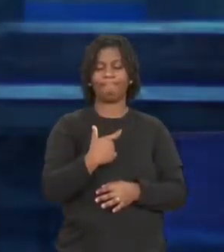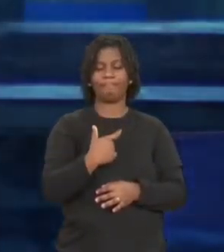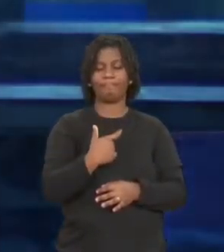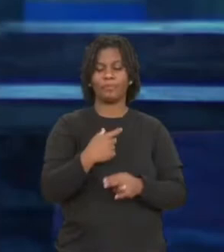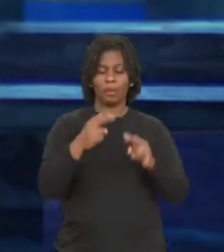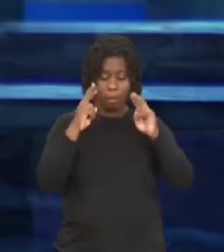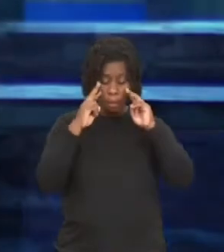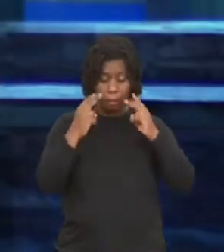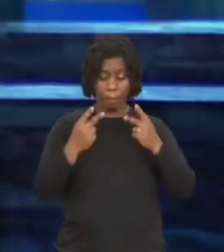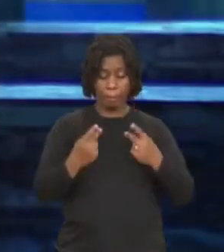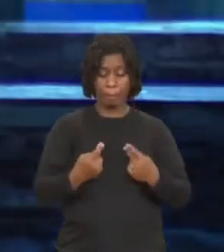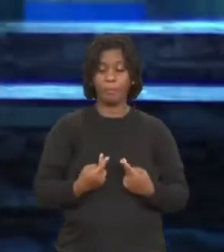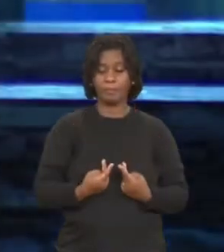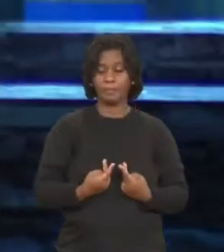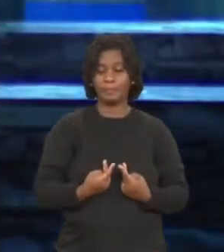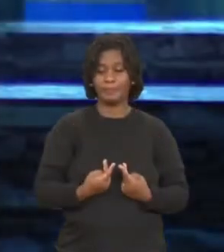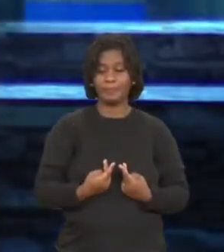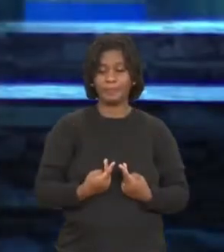basta uma dor